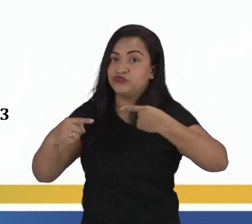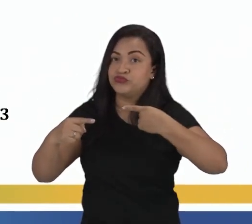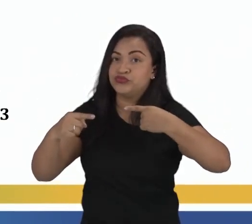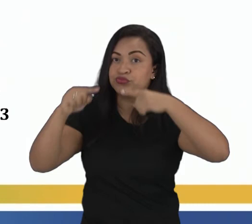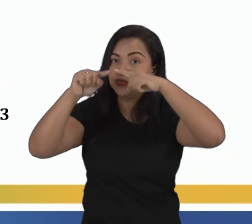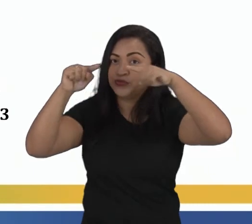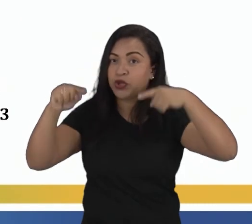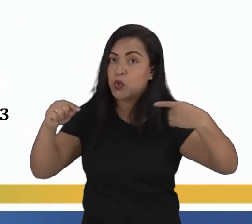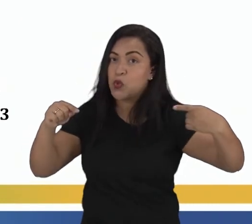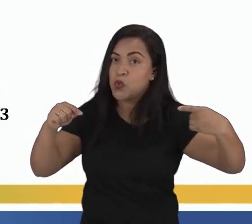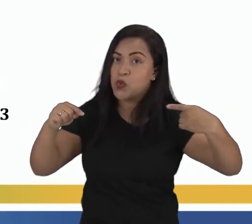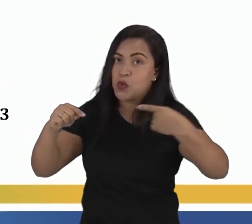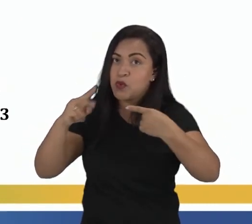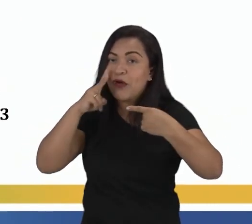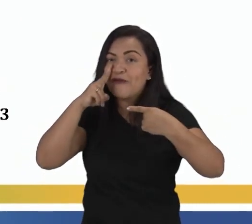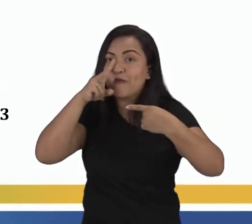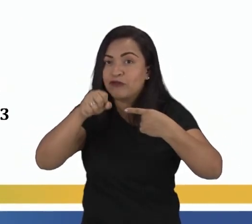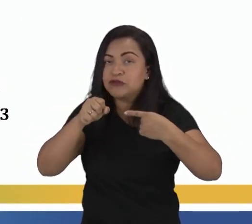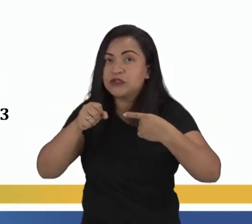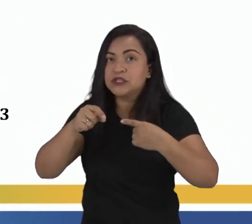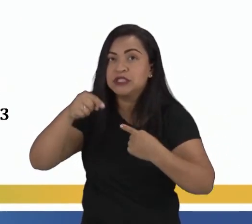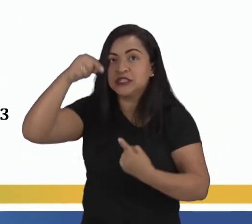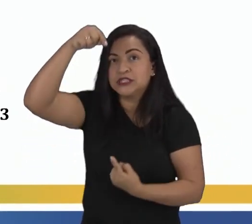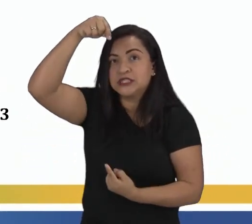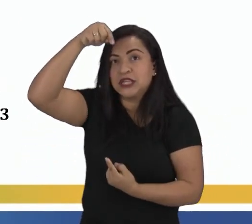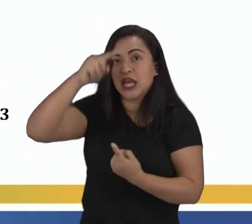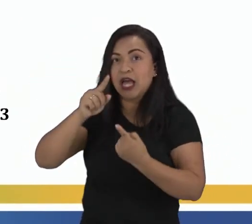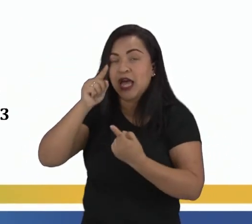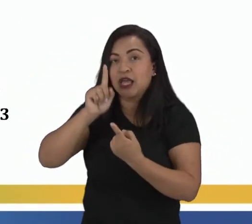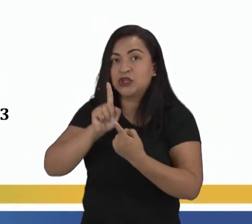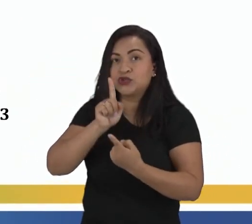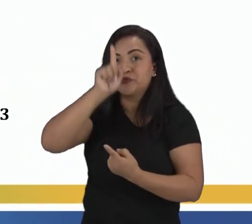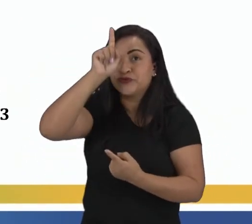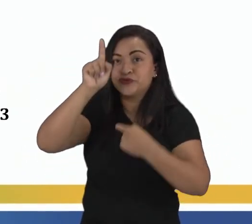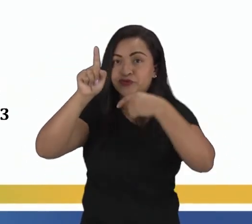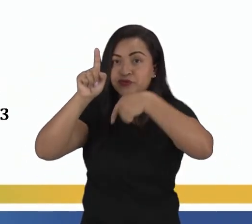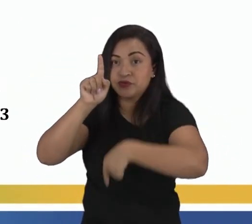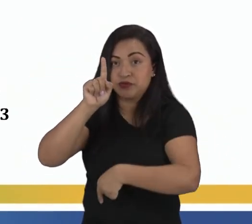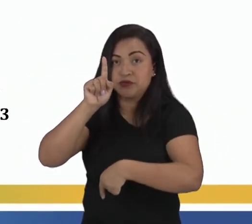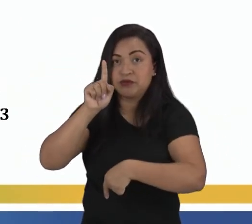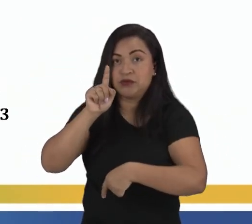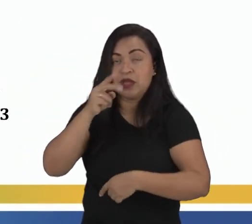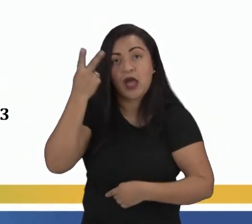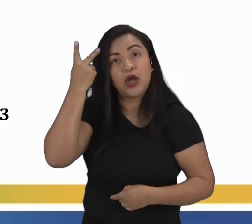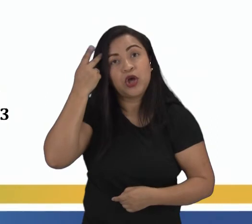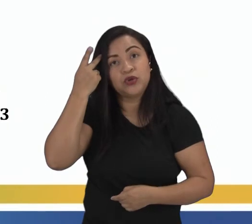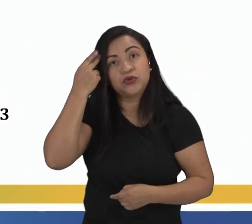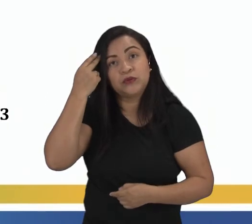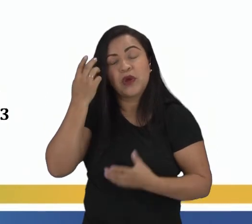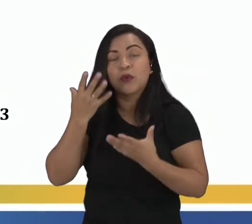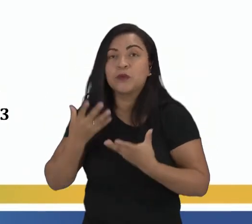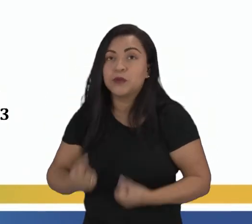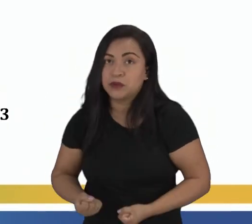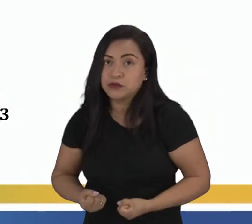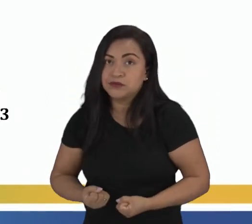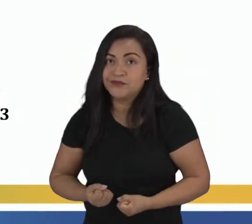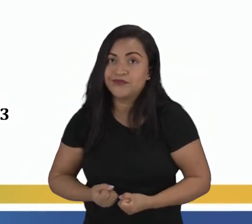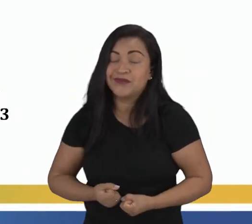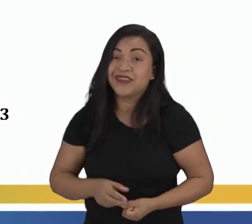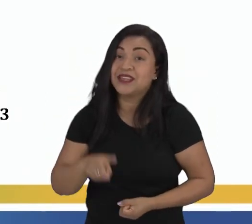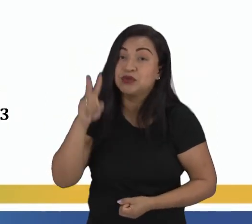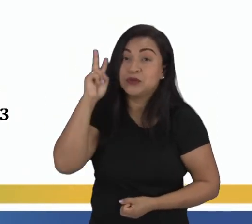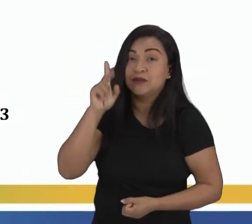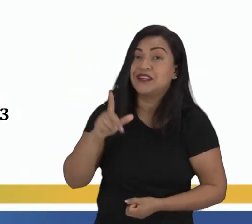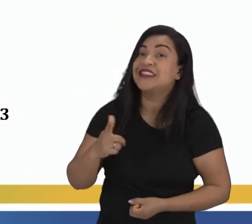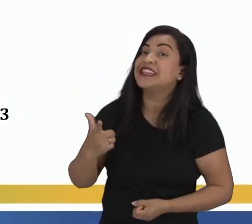com a massa 2, e 2 verticais, que é a normal e o peso. Lembrando, não existe movimento